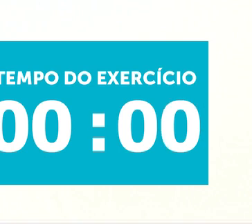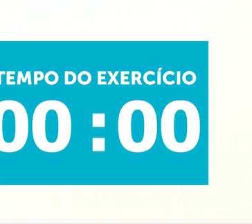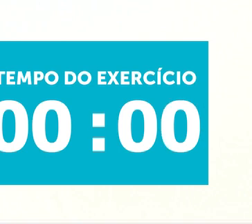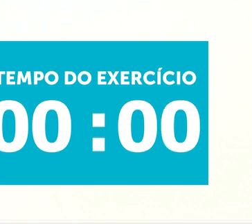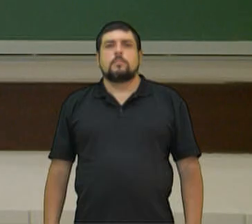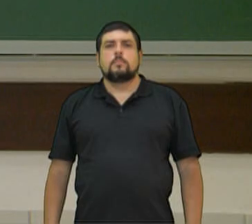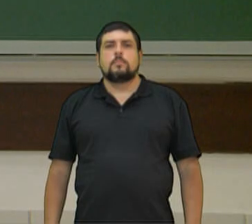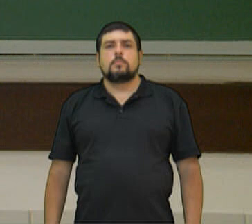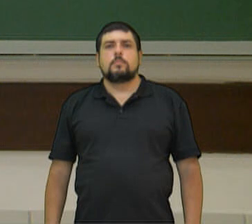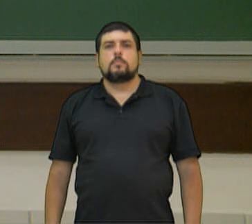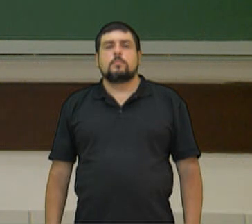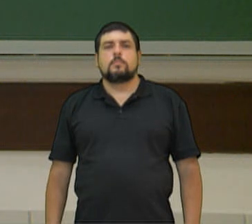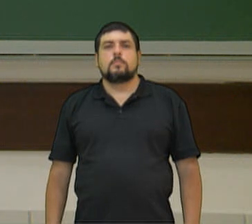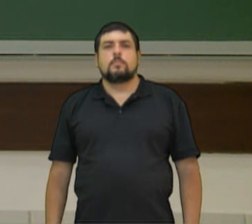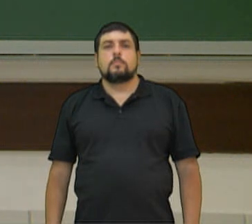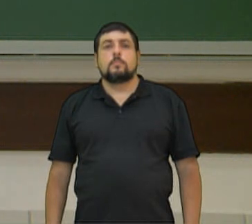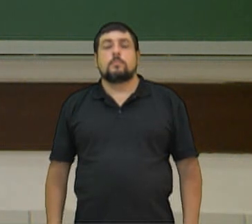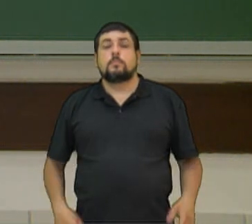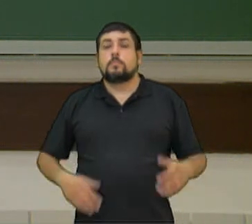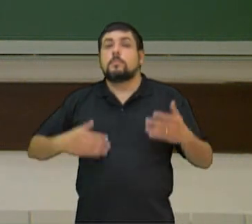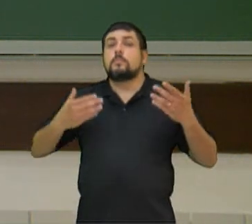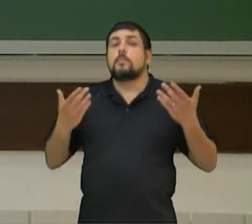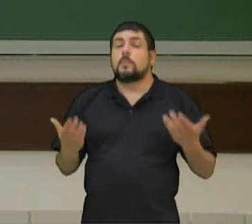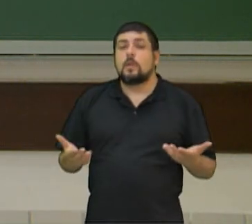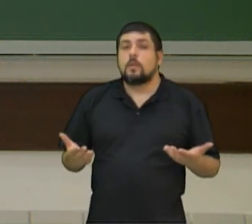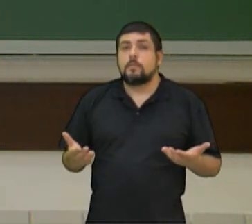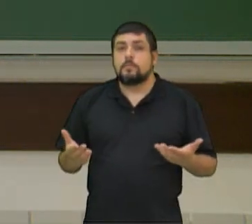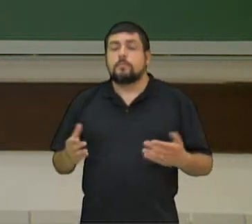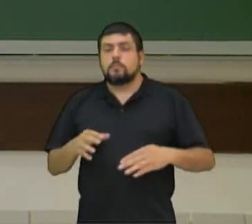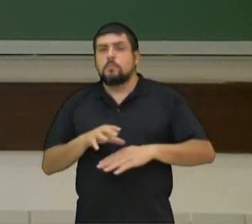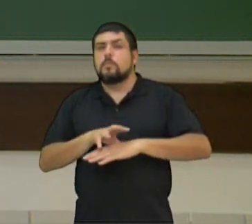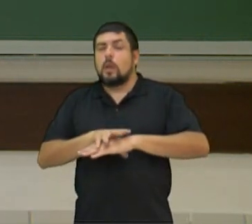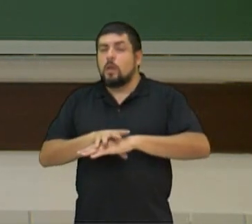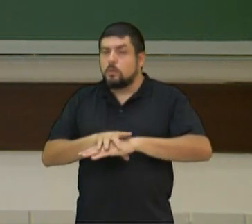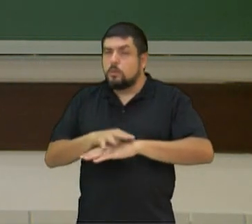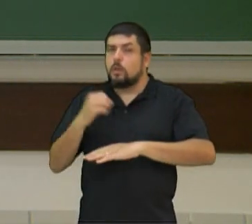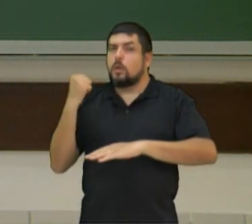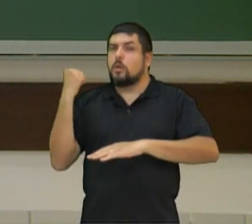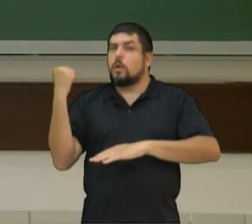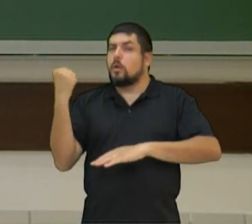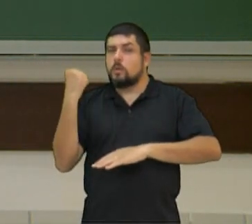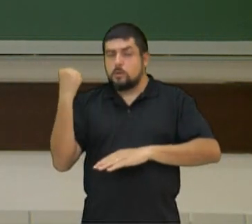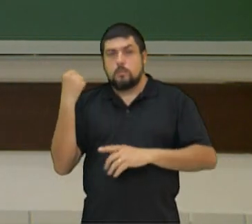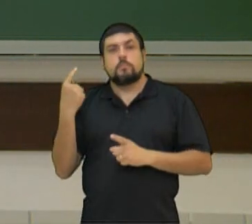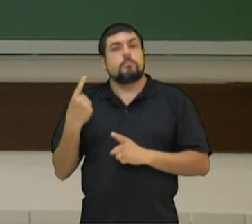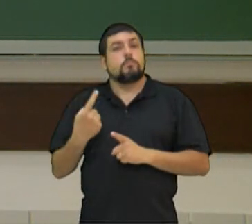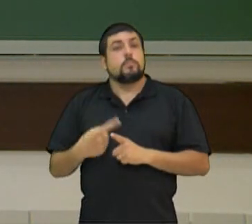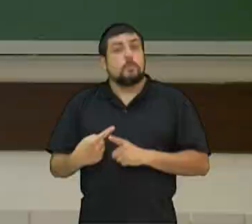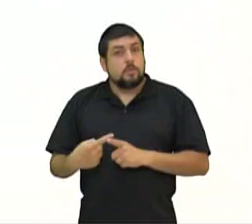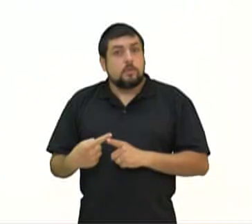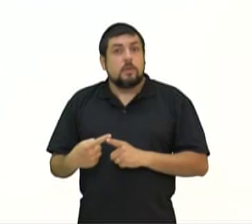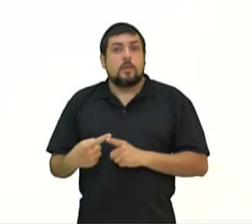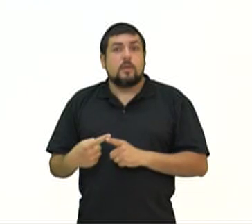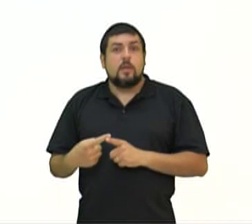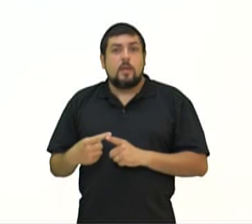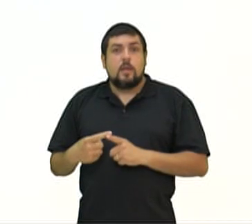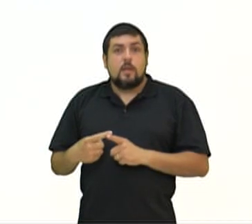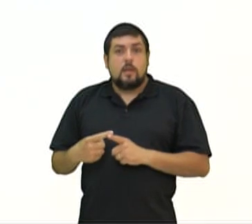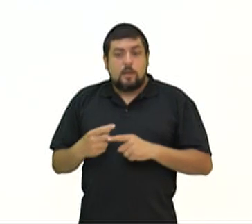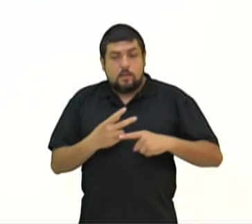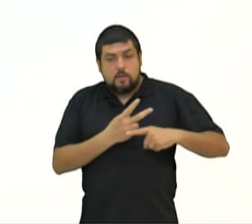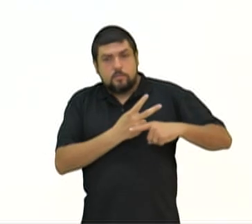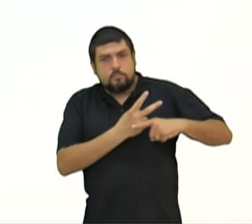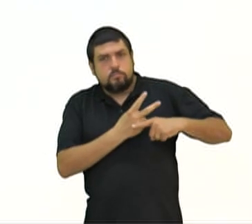E então, essa doença é grave, por quê? Porque ela vai afetar as células